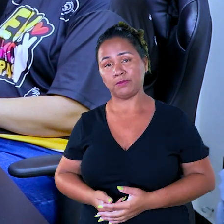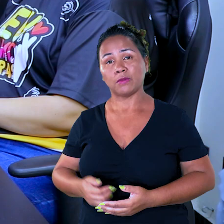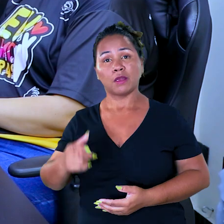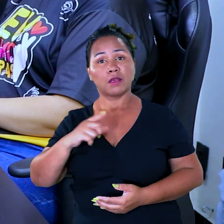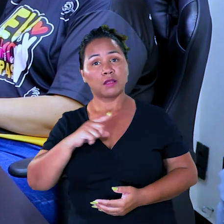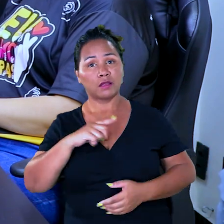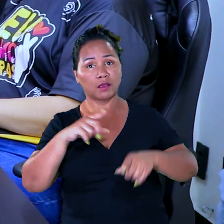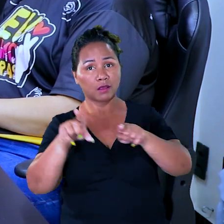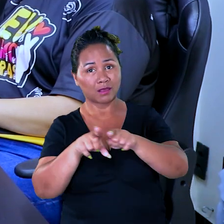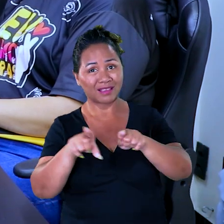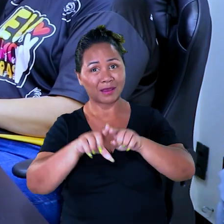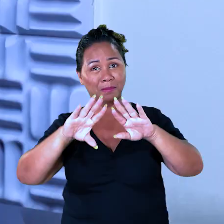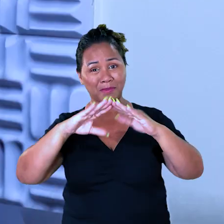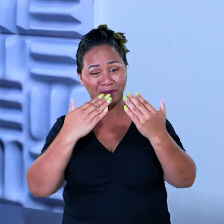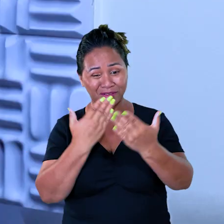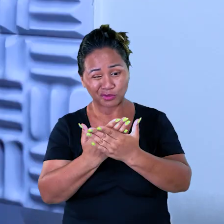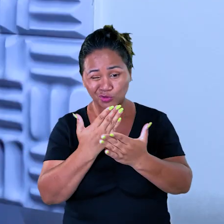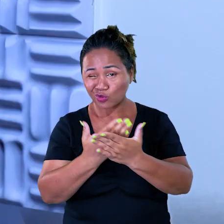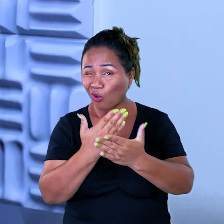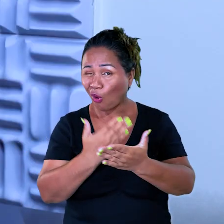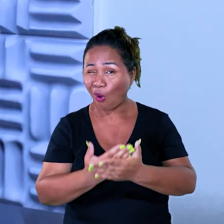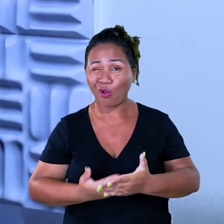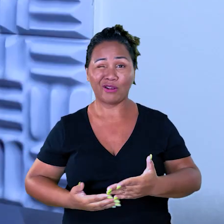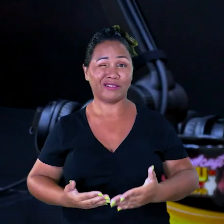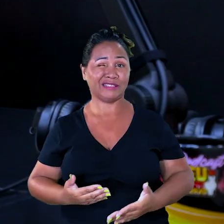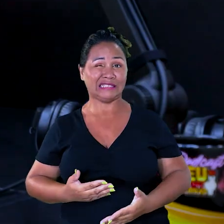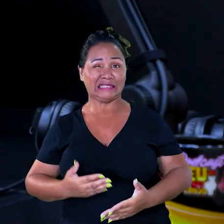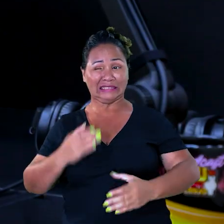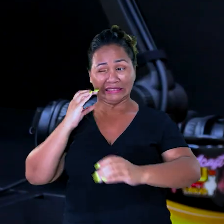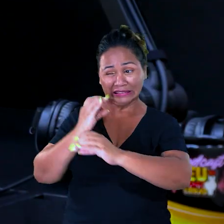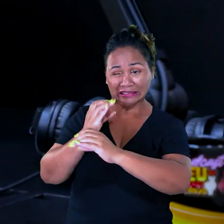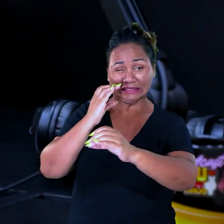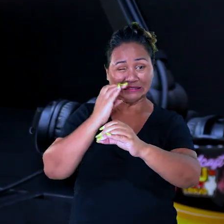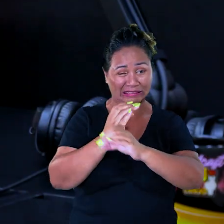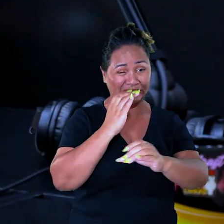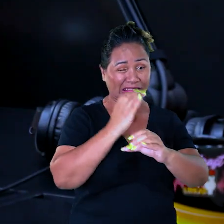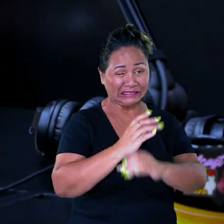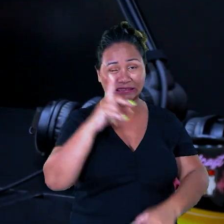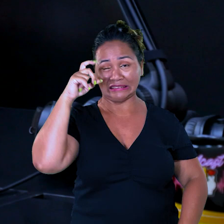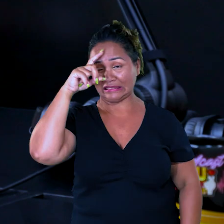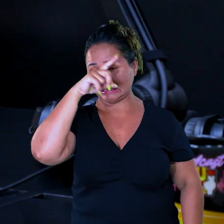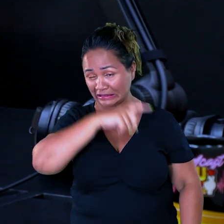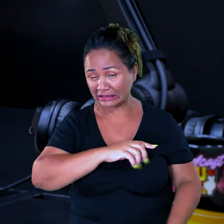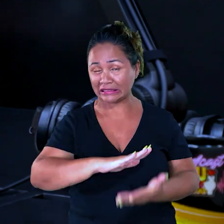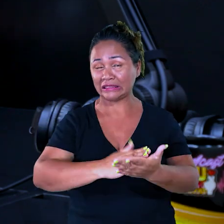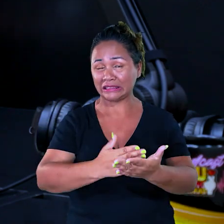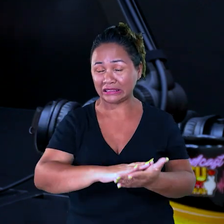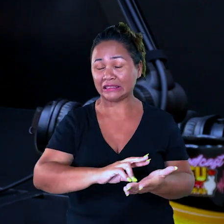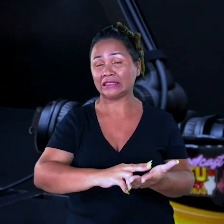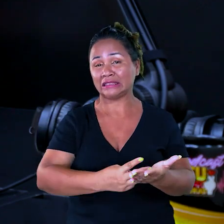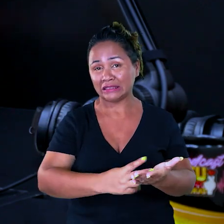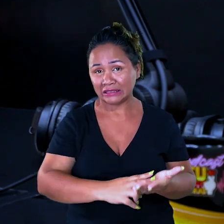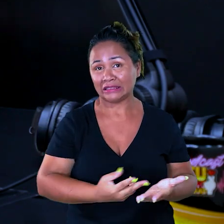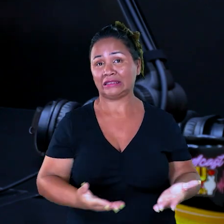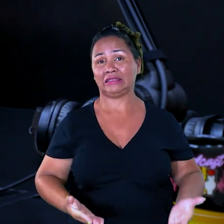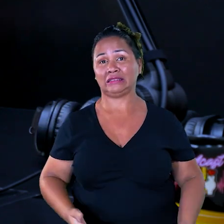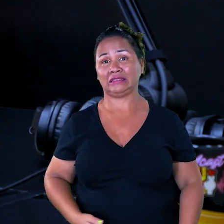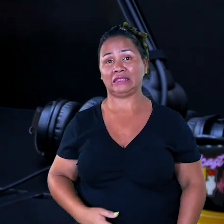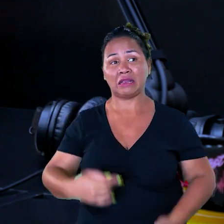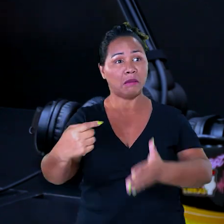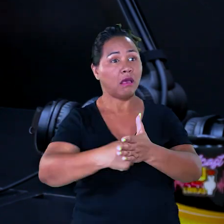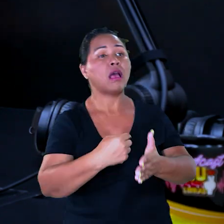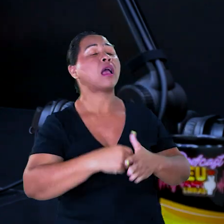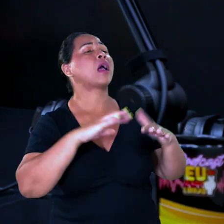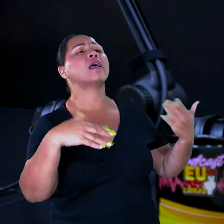que a gente encontra barreiras. Não tem, exatamente. Barreiras, igual você falou, uma das delas, seu aluno não veio hoje,